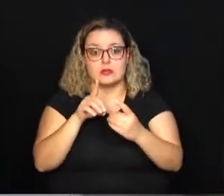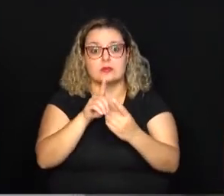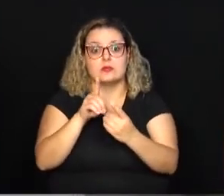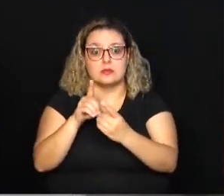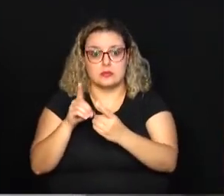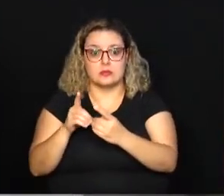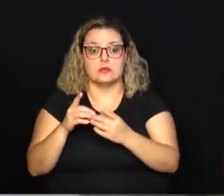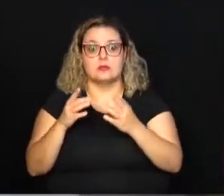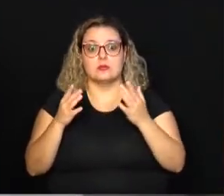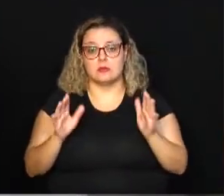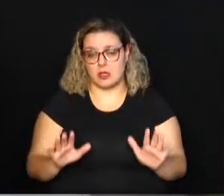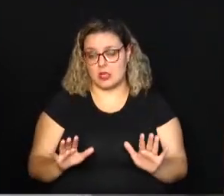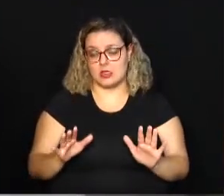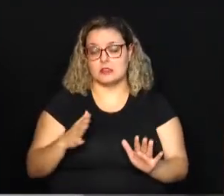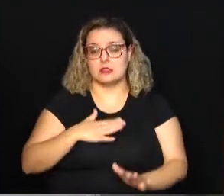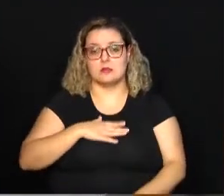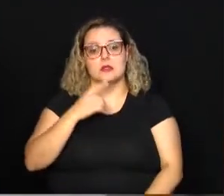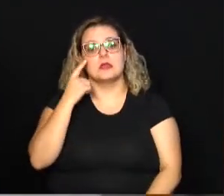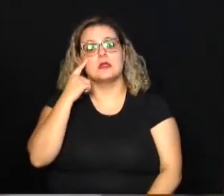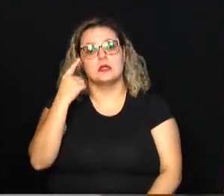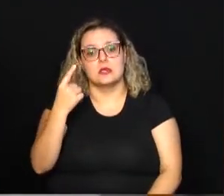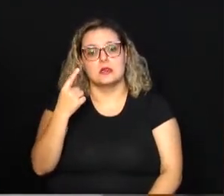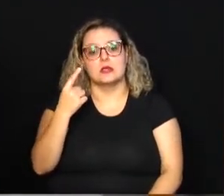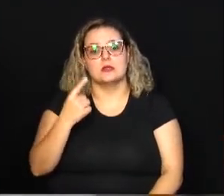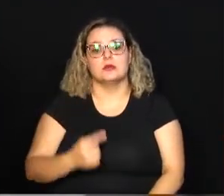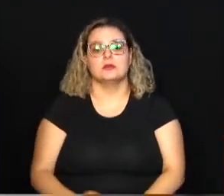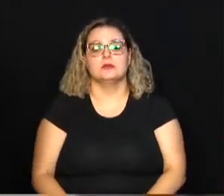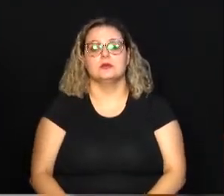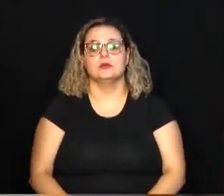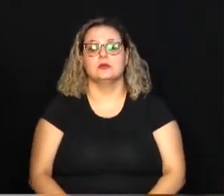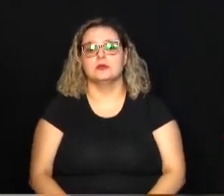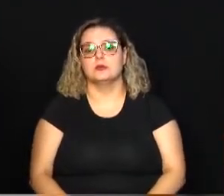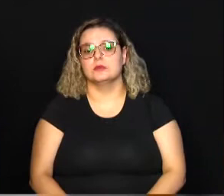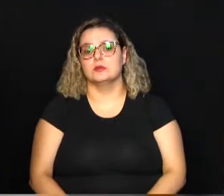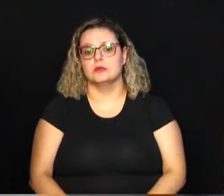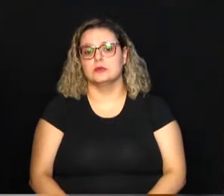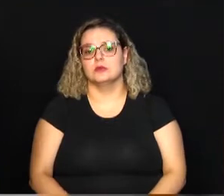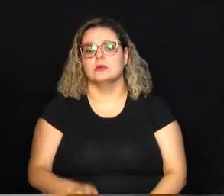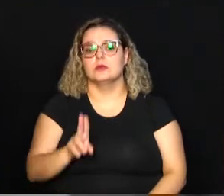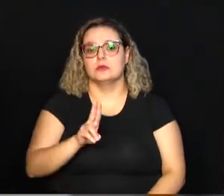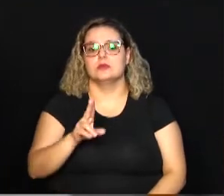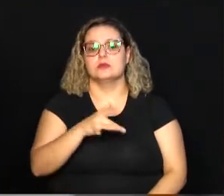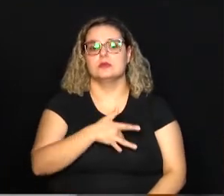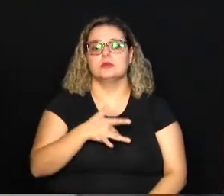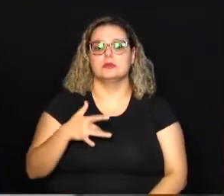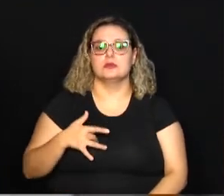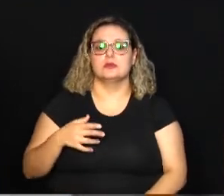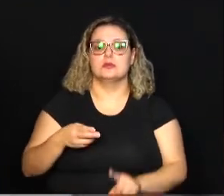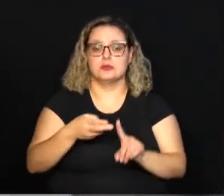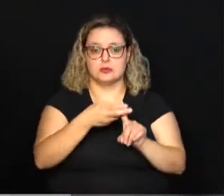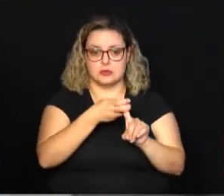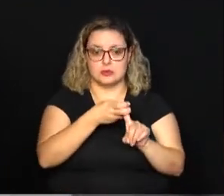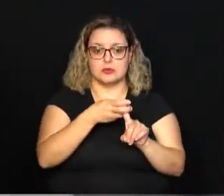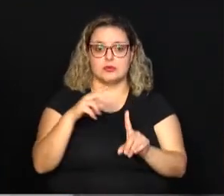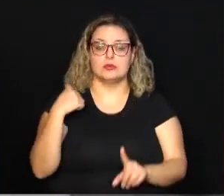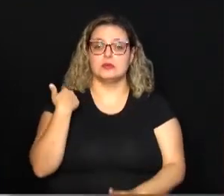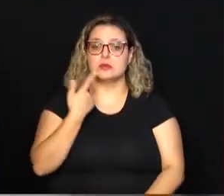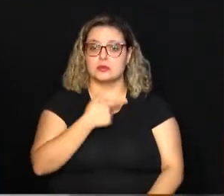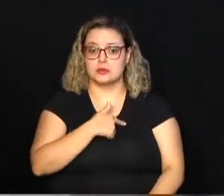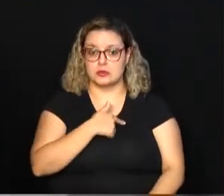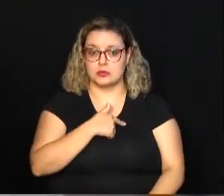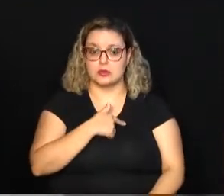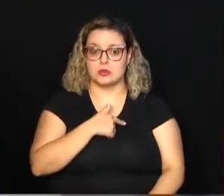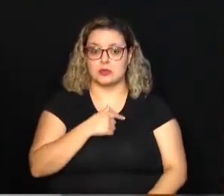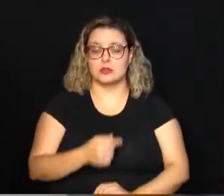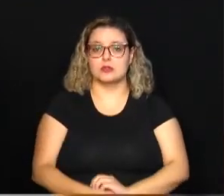é fundamental, na minha concepção, como leigo e como usuário da saúde, né, do SUS, que a gente